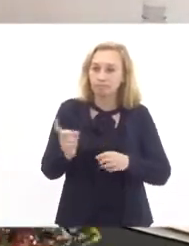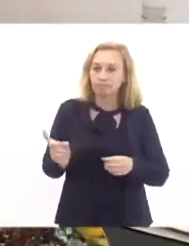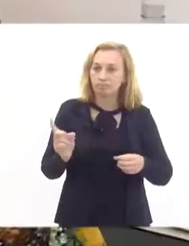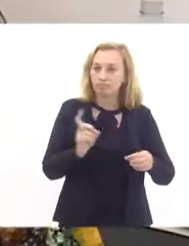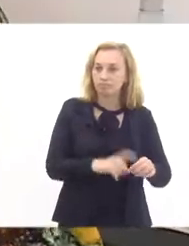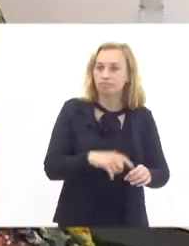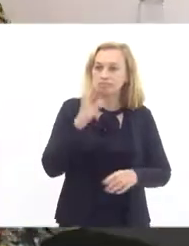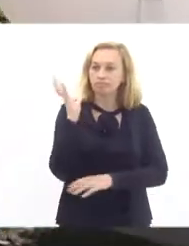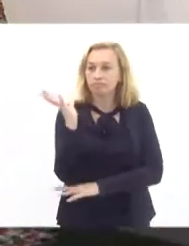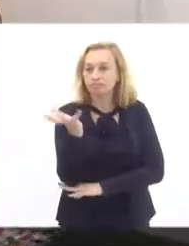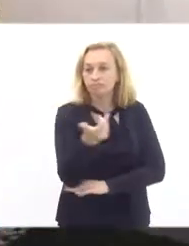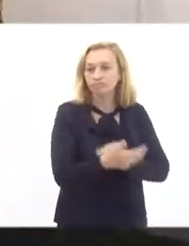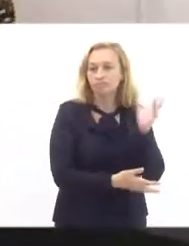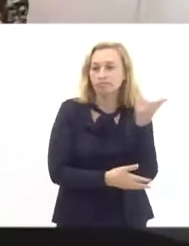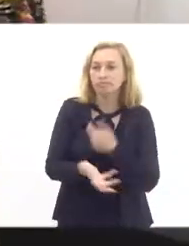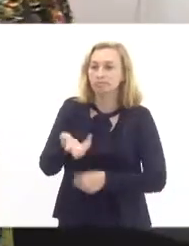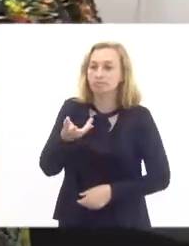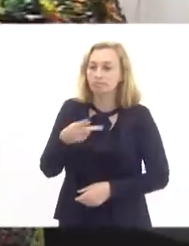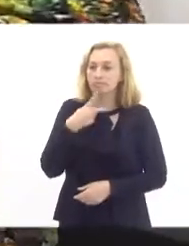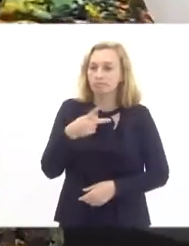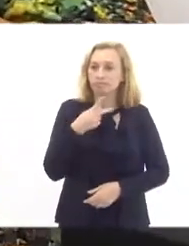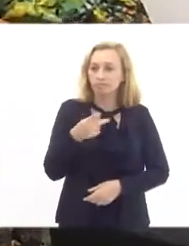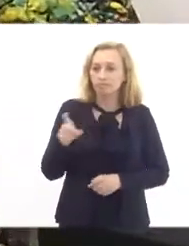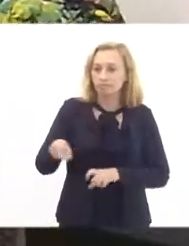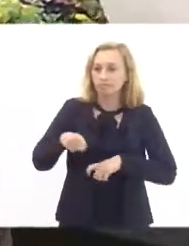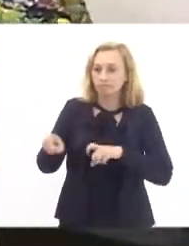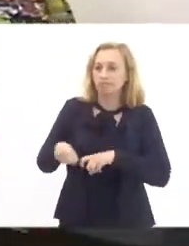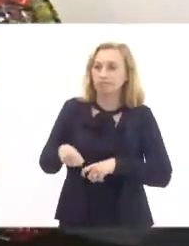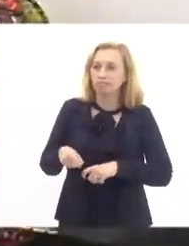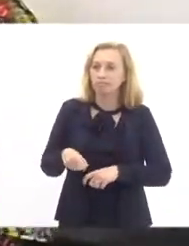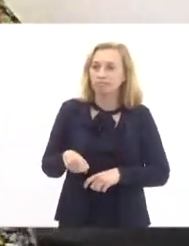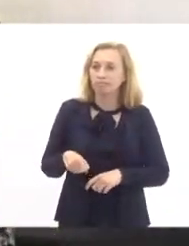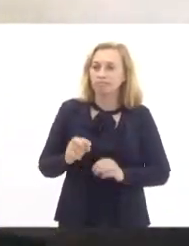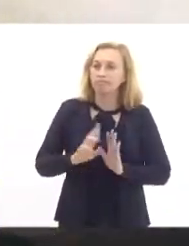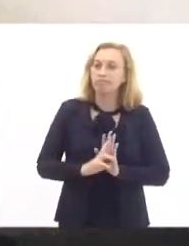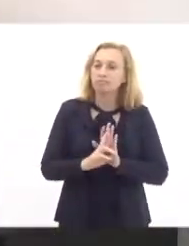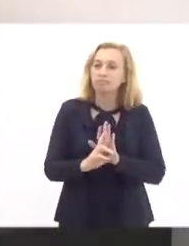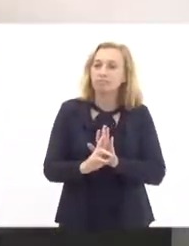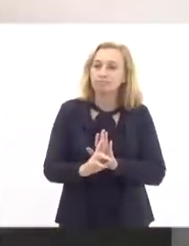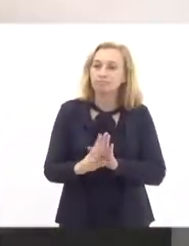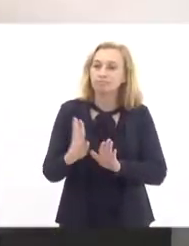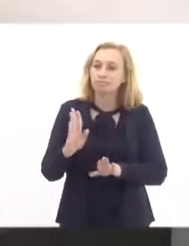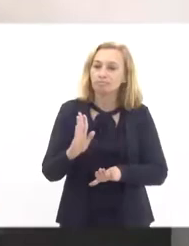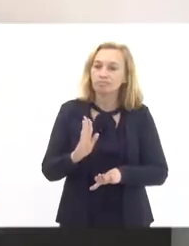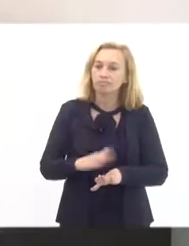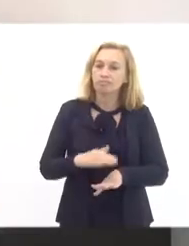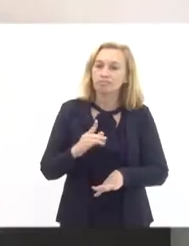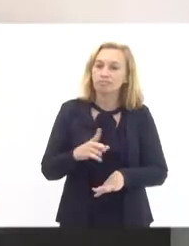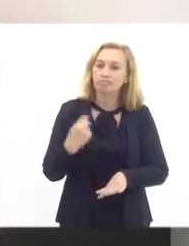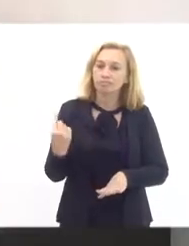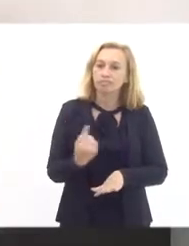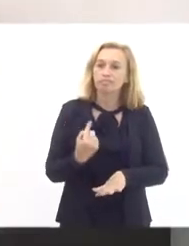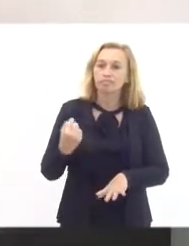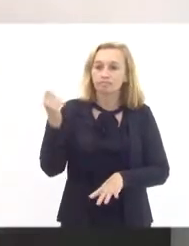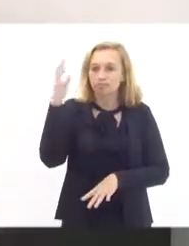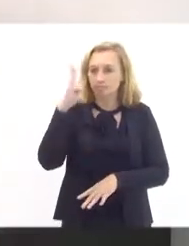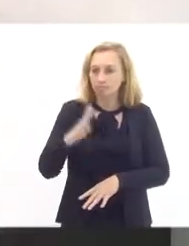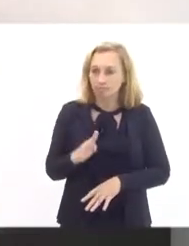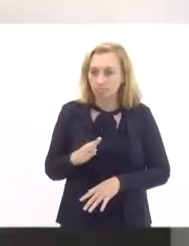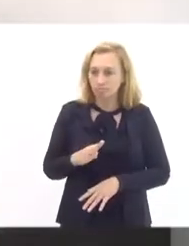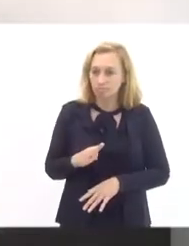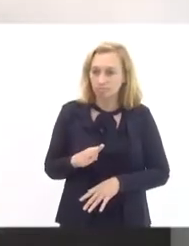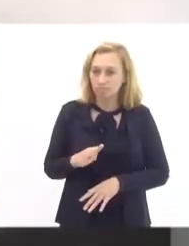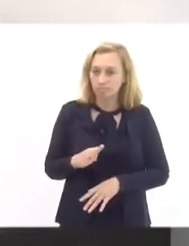meio ambiente. O que eu quero dizer a vocês é que a Fazenda Colubandê, ela representa muito para todos os brasileiros que